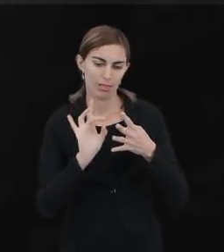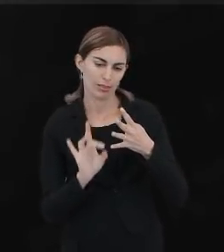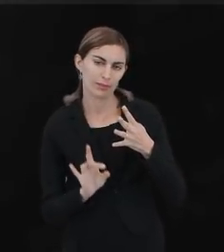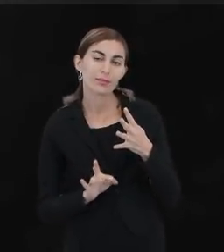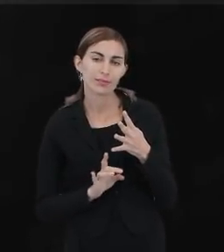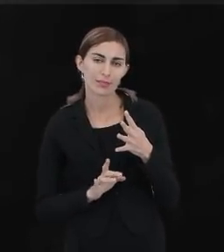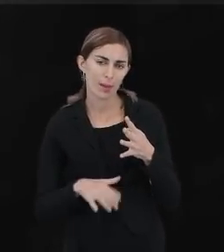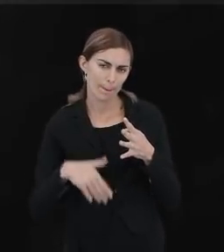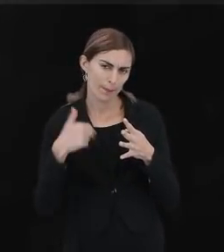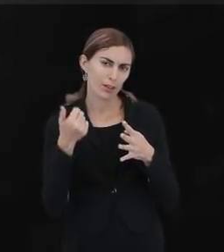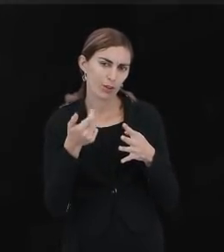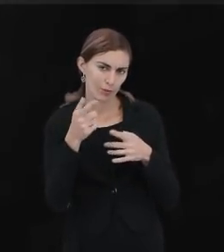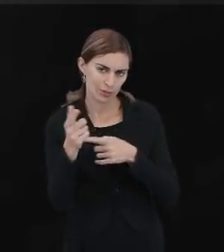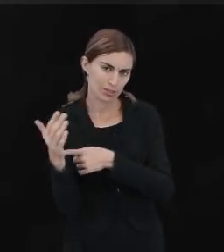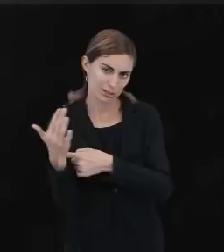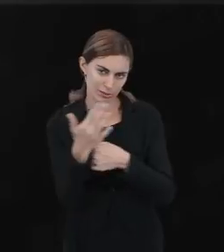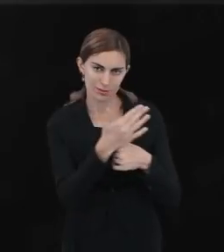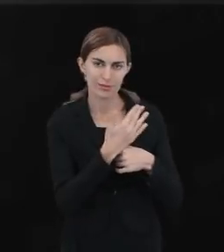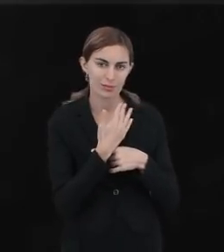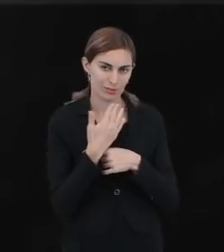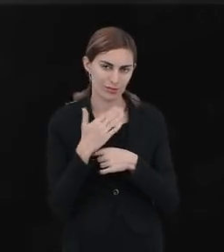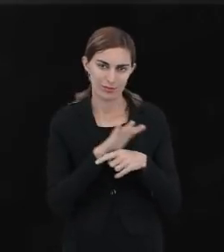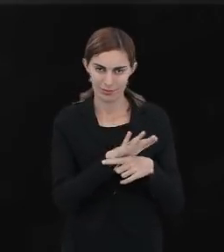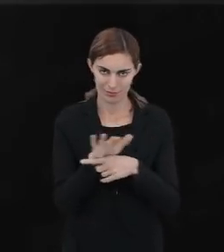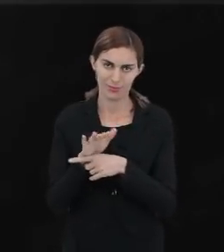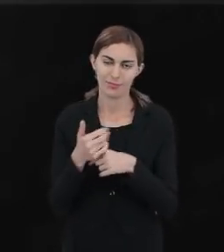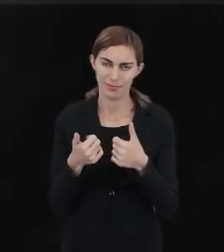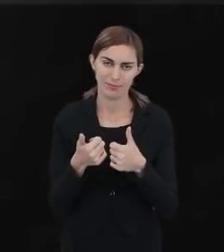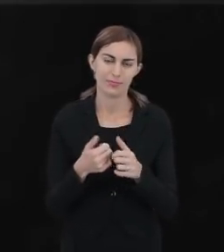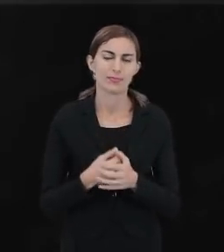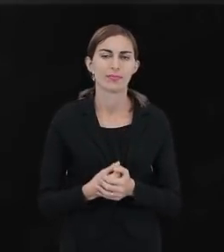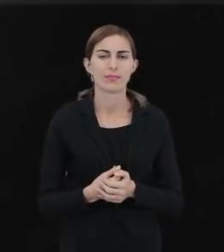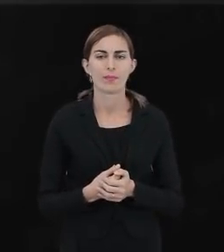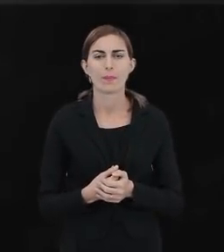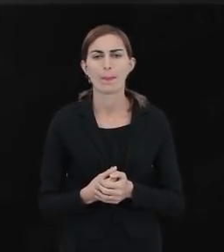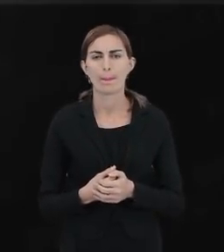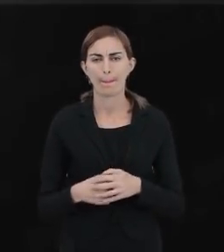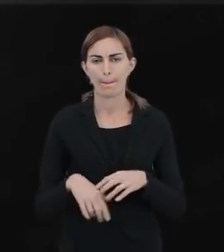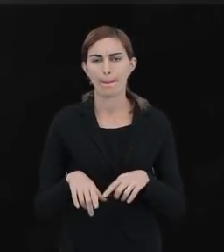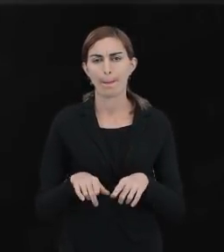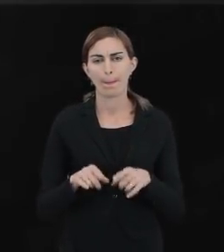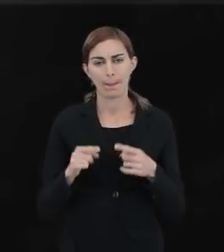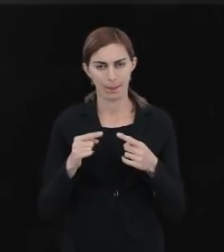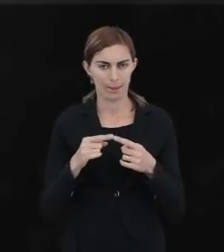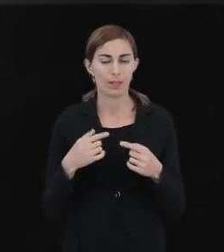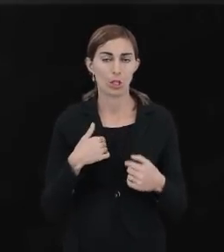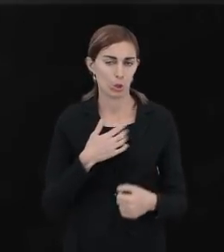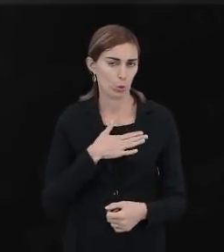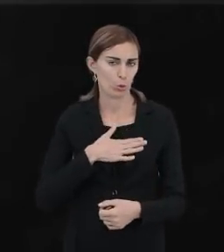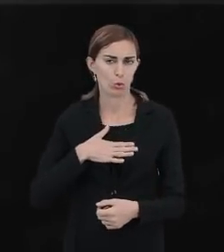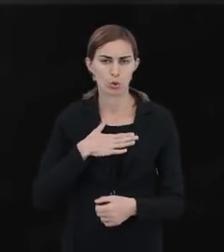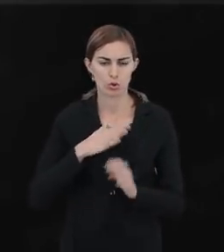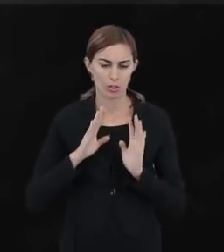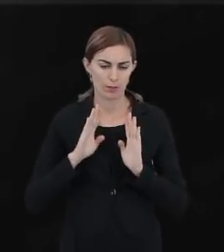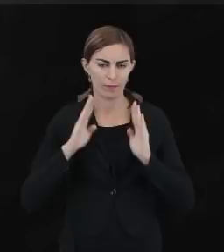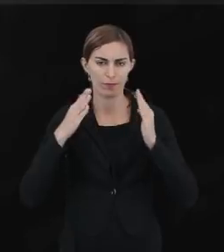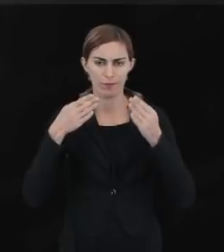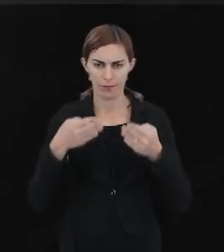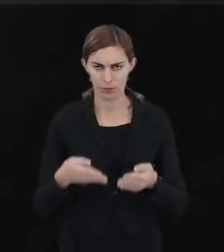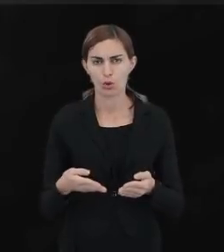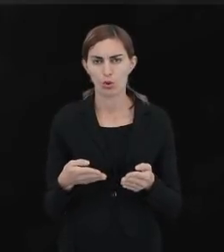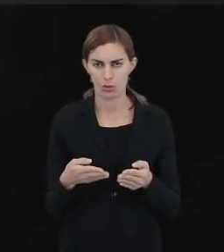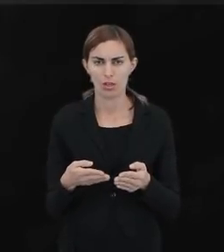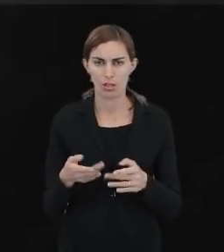melhor nos ajudam sem dúvida eu gostaria de focalizar a